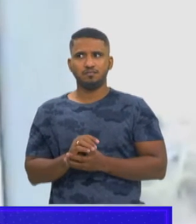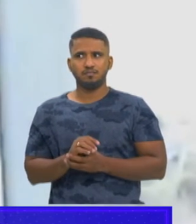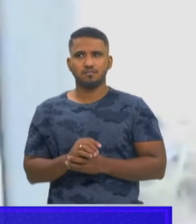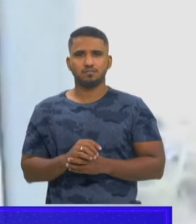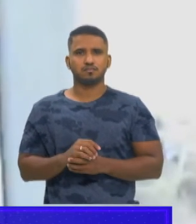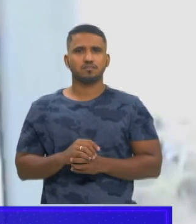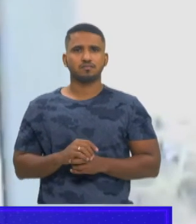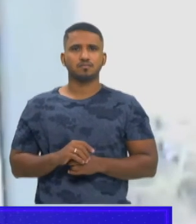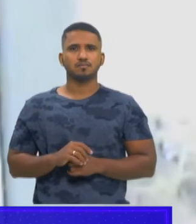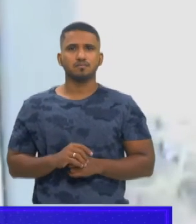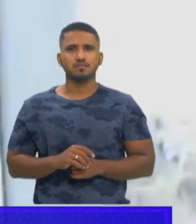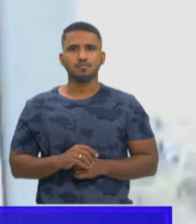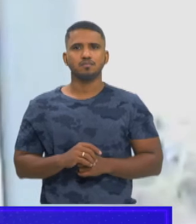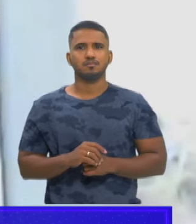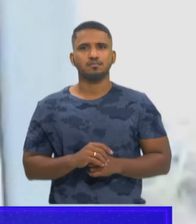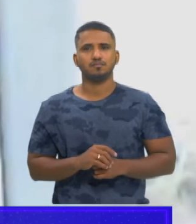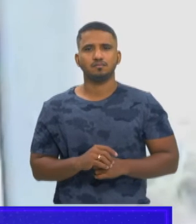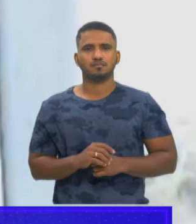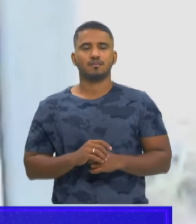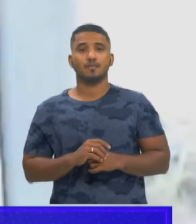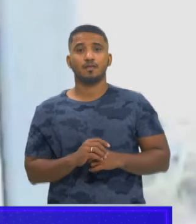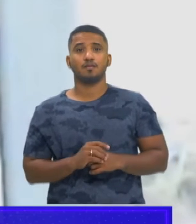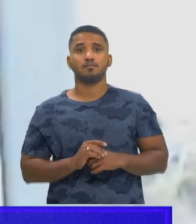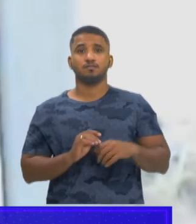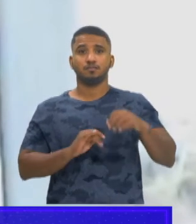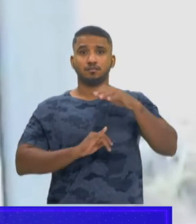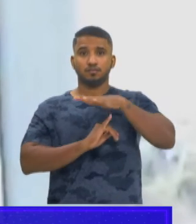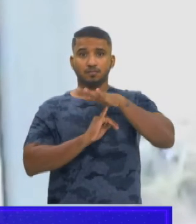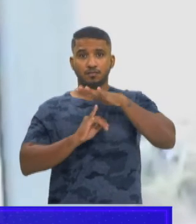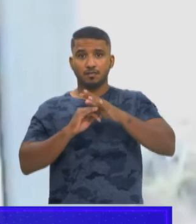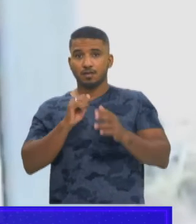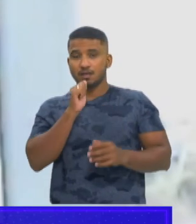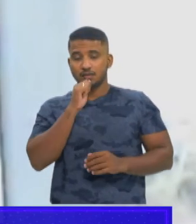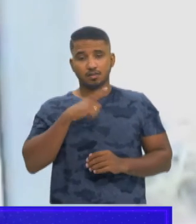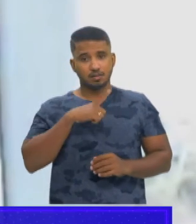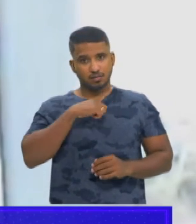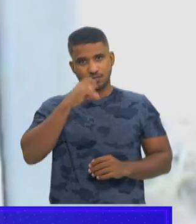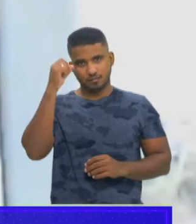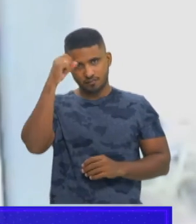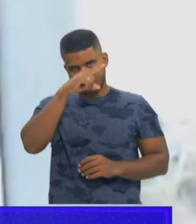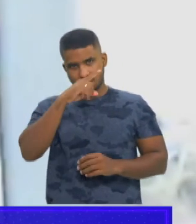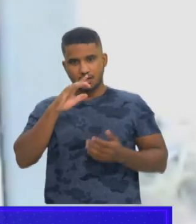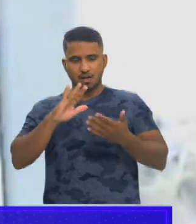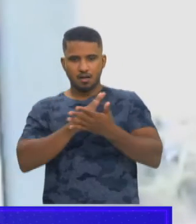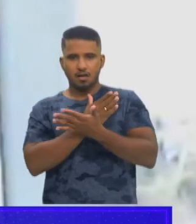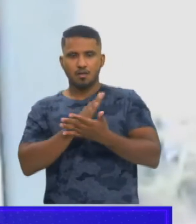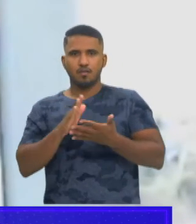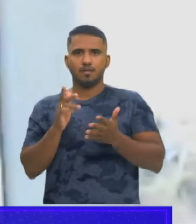As instituições, elas ainda têm dificuldade, algumas, na verdade,